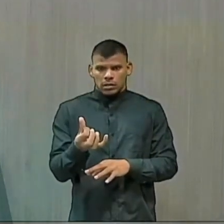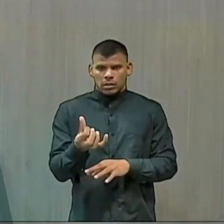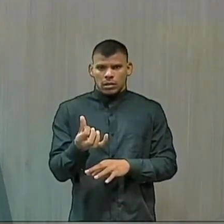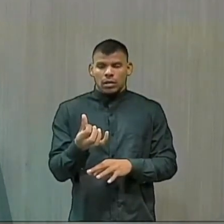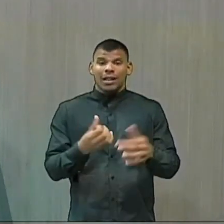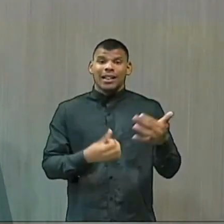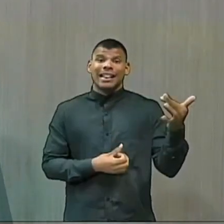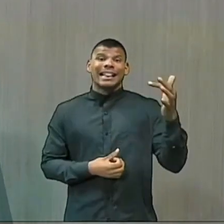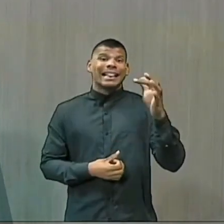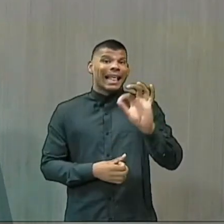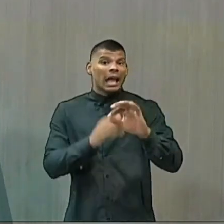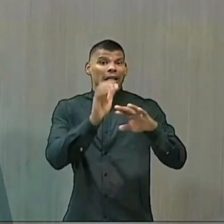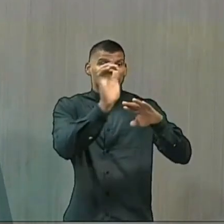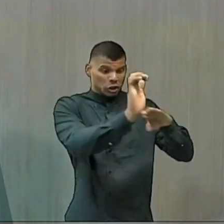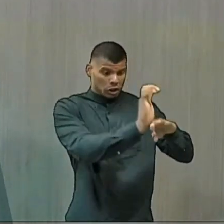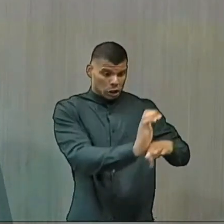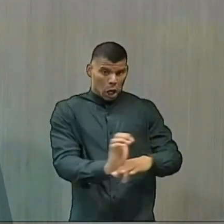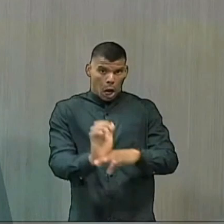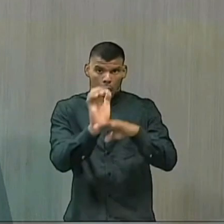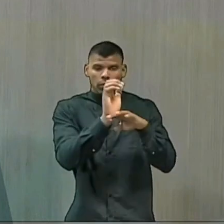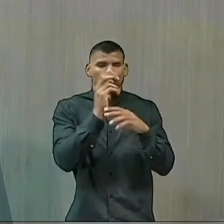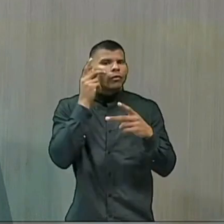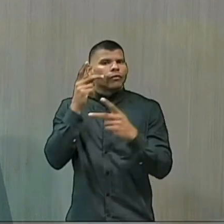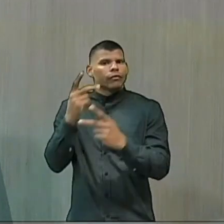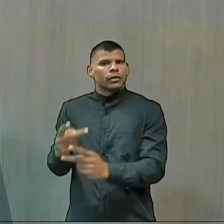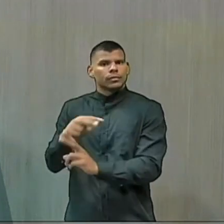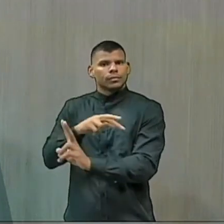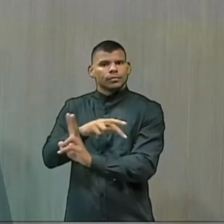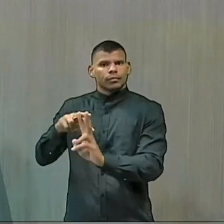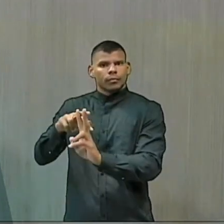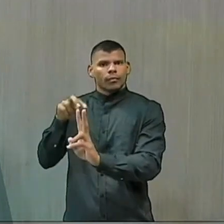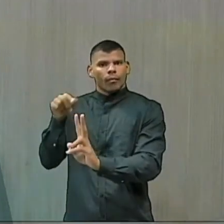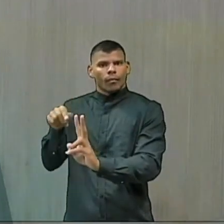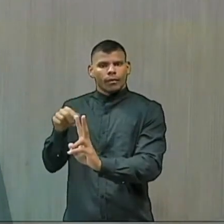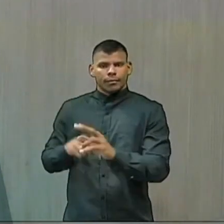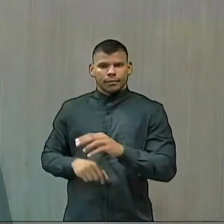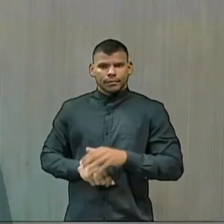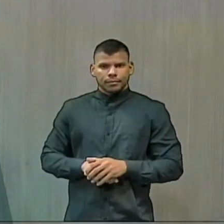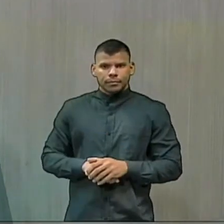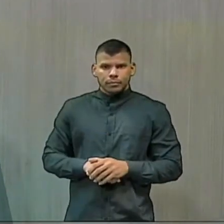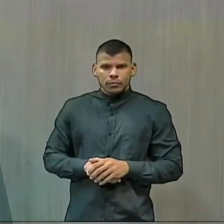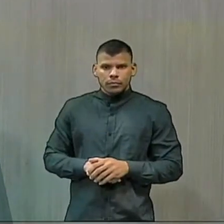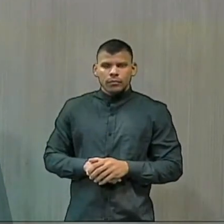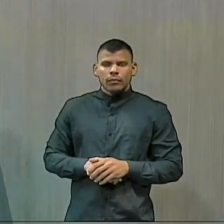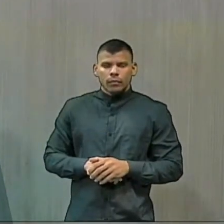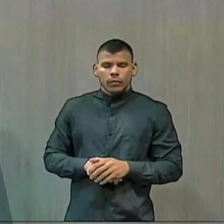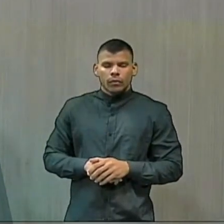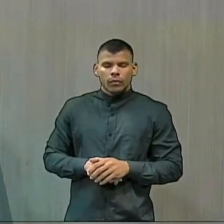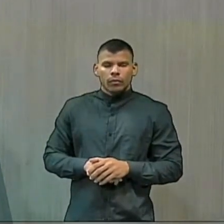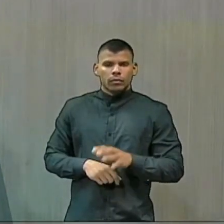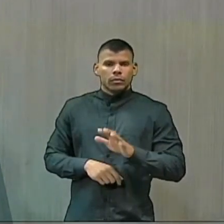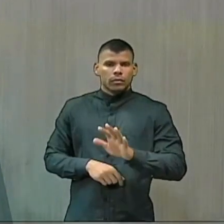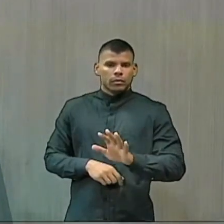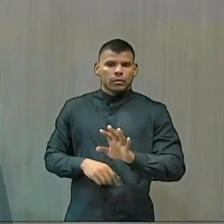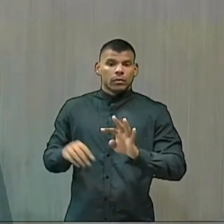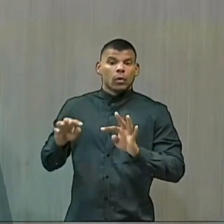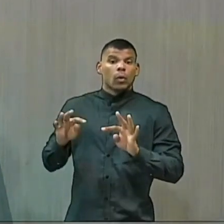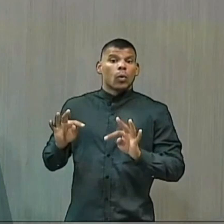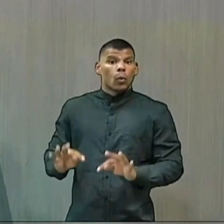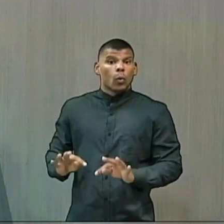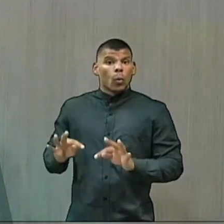que vieram ao Ceará para visitar a quase totalidade das unidades e que